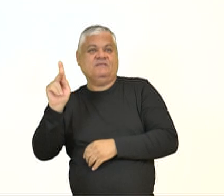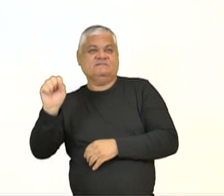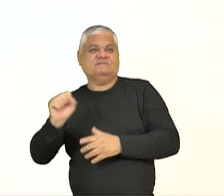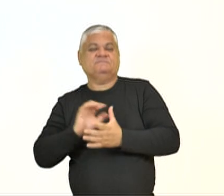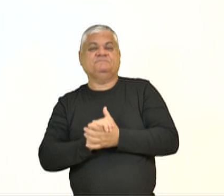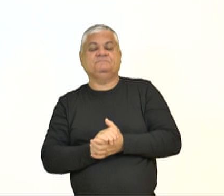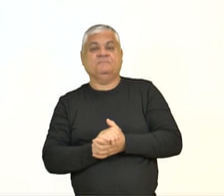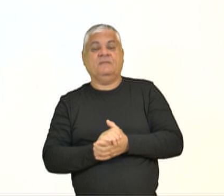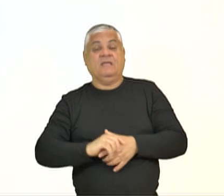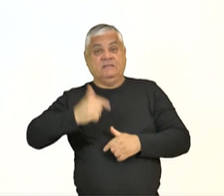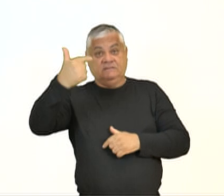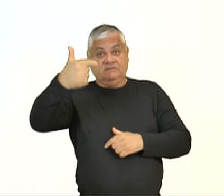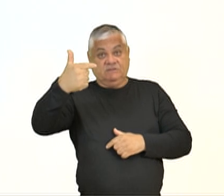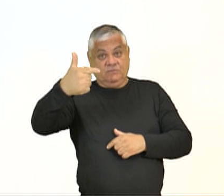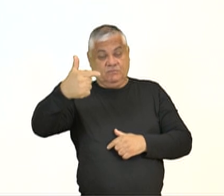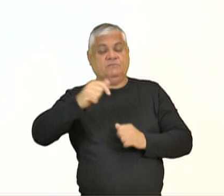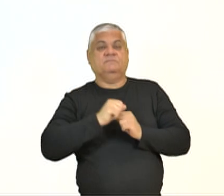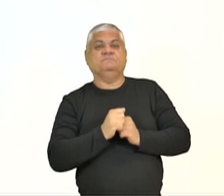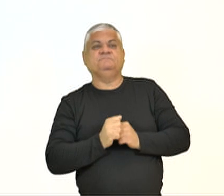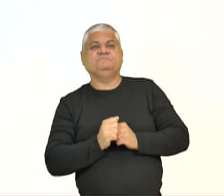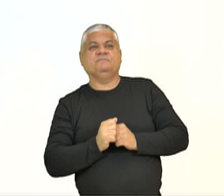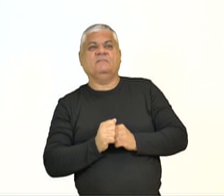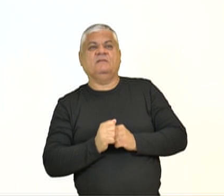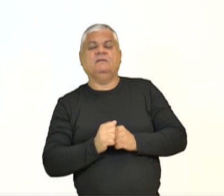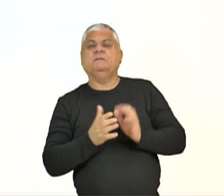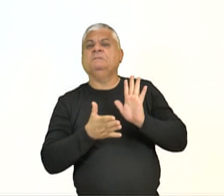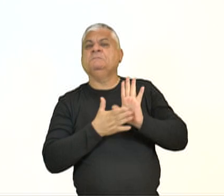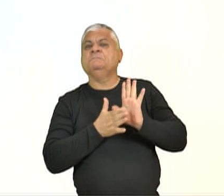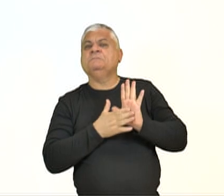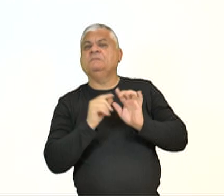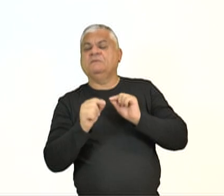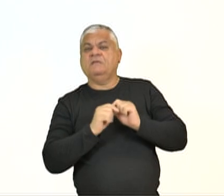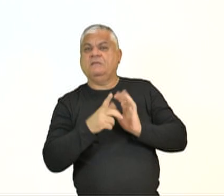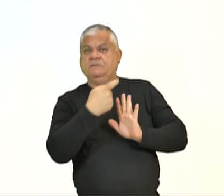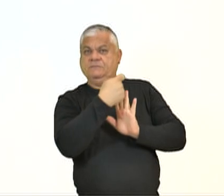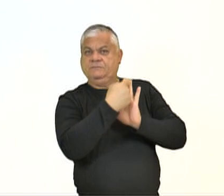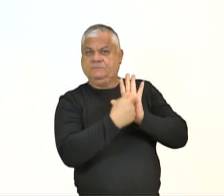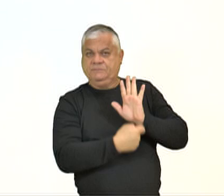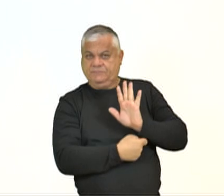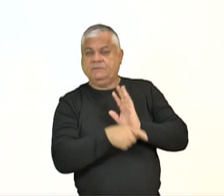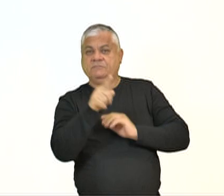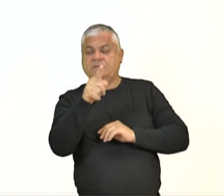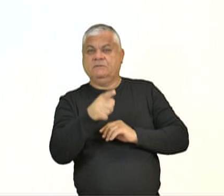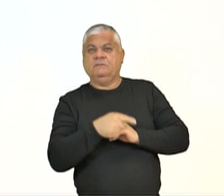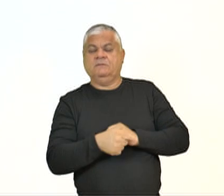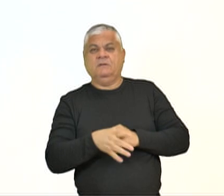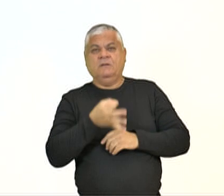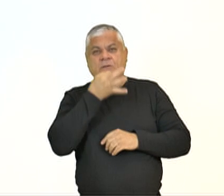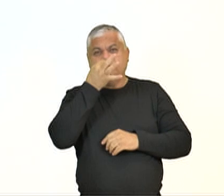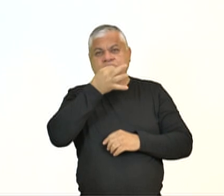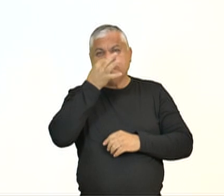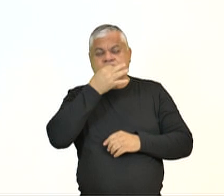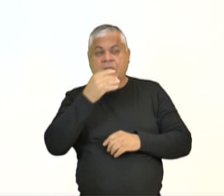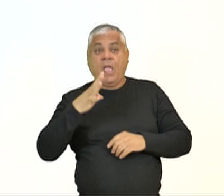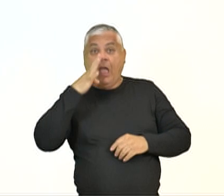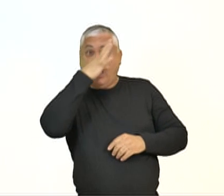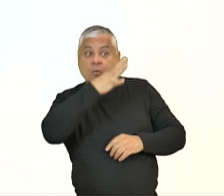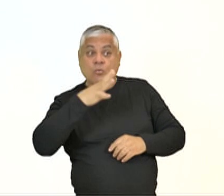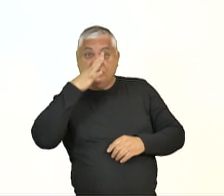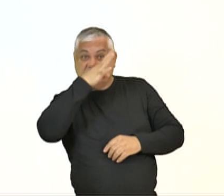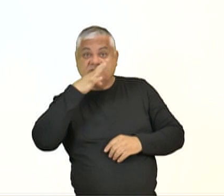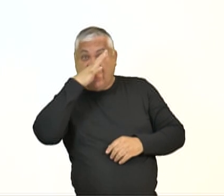E agora, para a nossa segunda atividade, a gente tem a seguinte proposta. Escreva um argumento para acusar a leitura